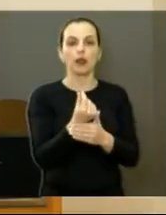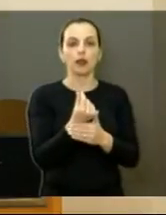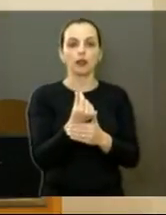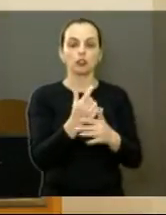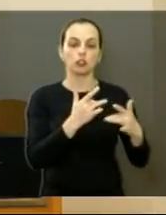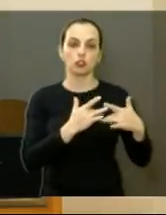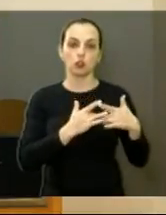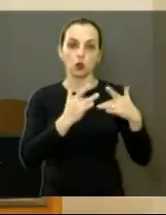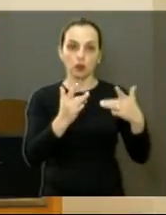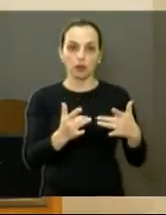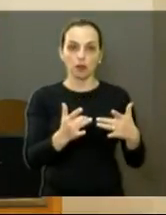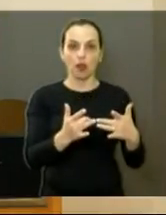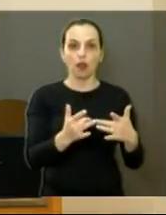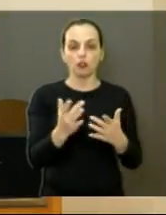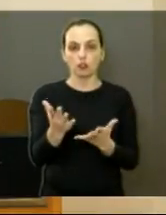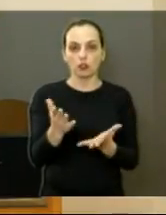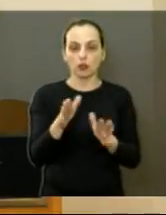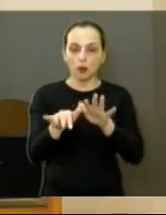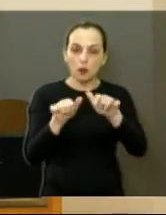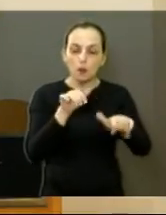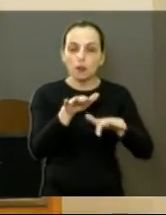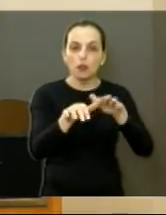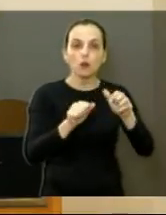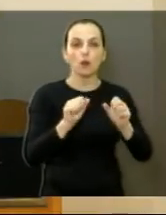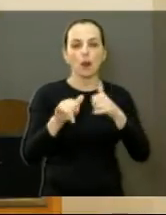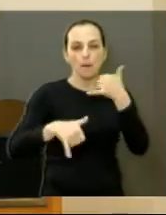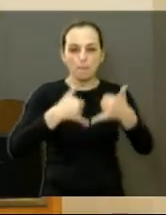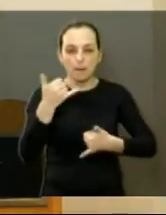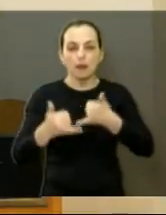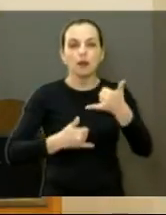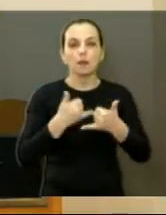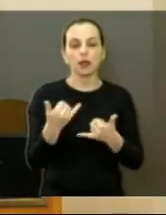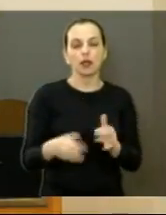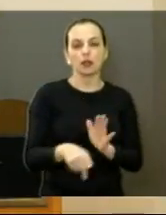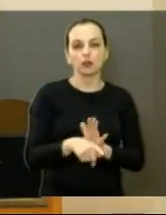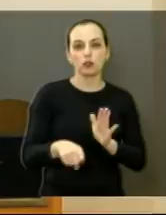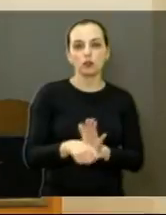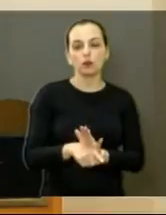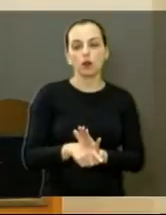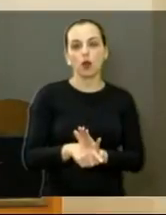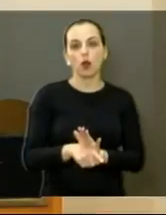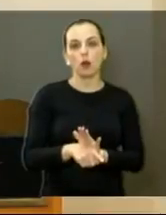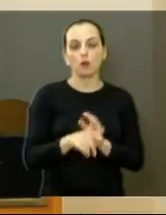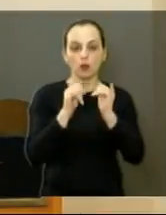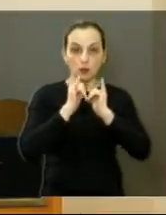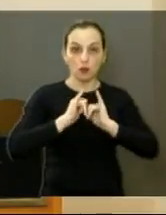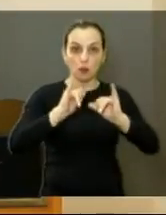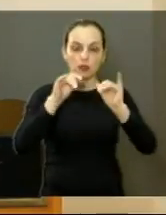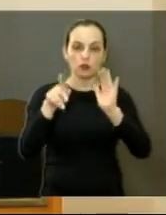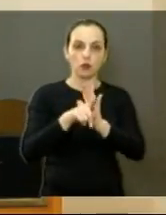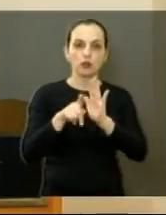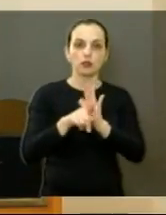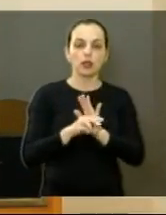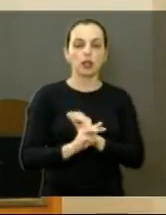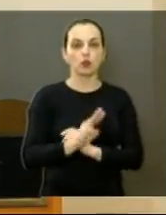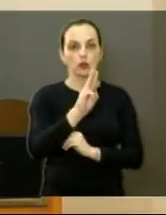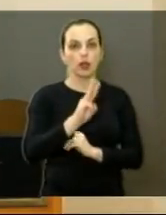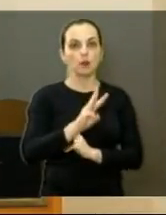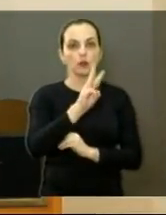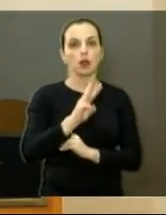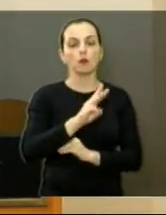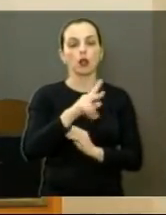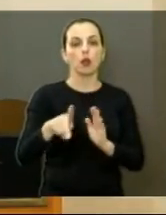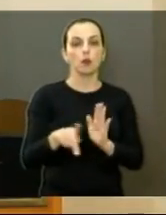brinquedos novos e usados. Mais informações vocês podem adquirirem na página do grupo Sementes